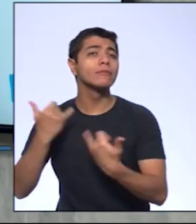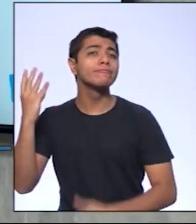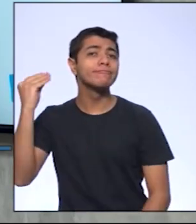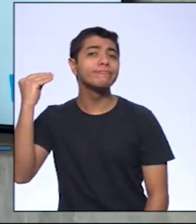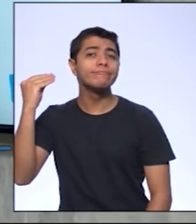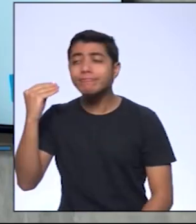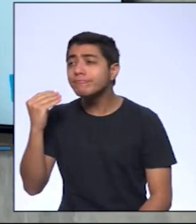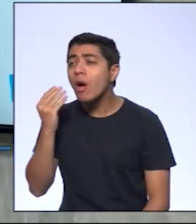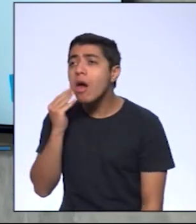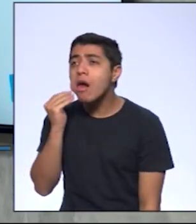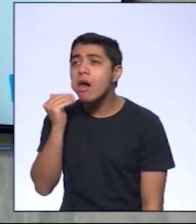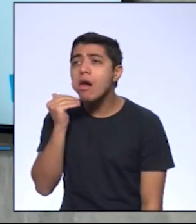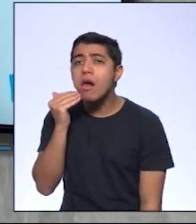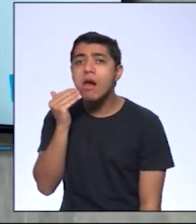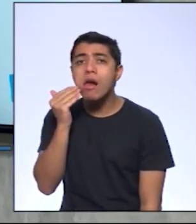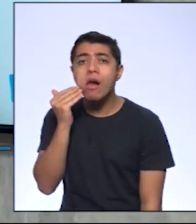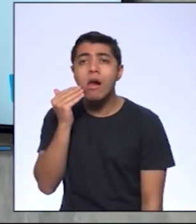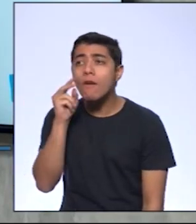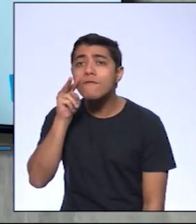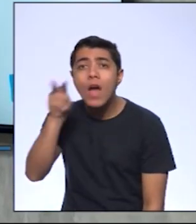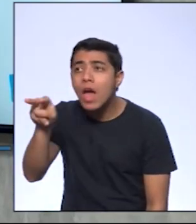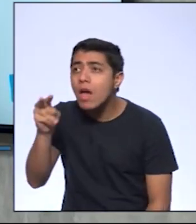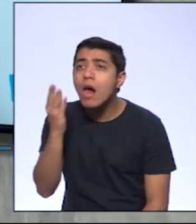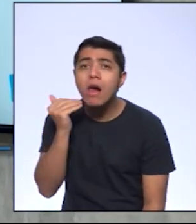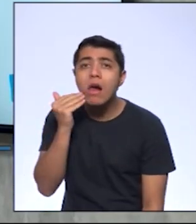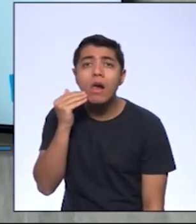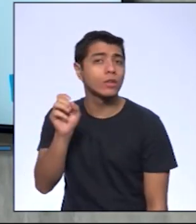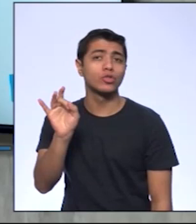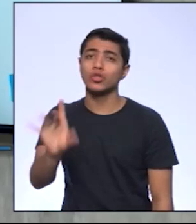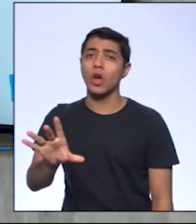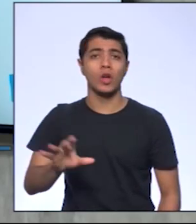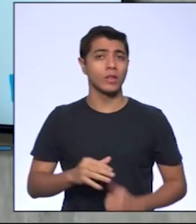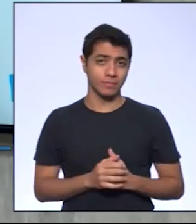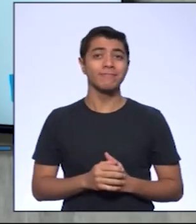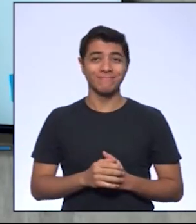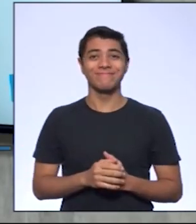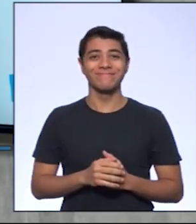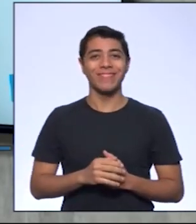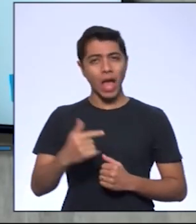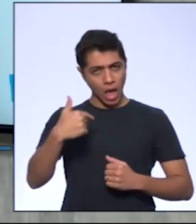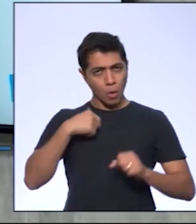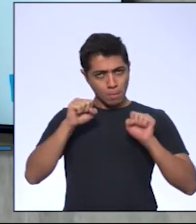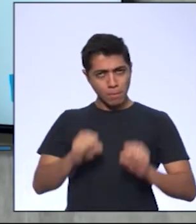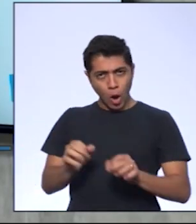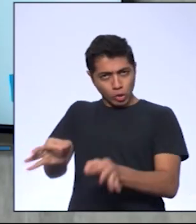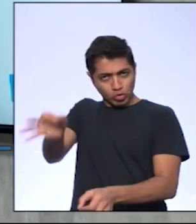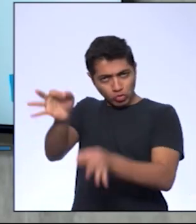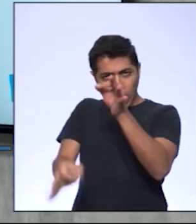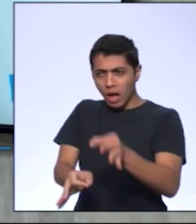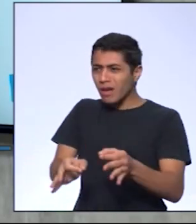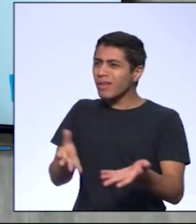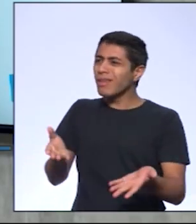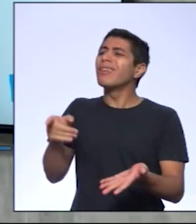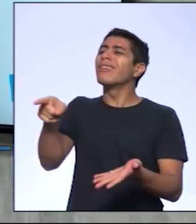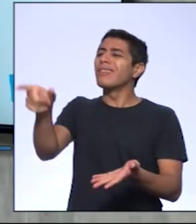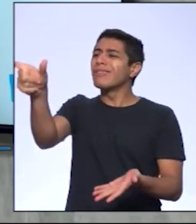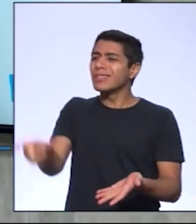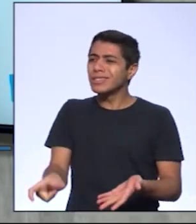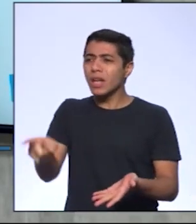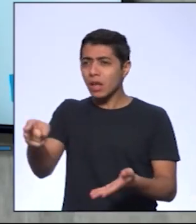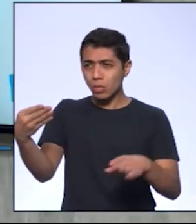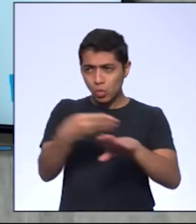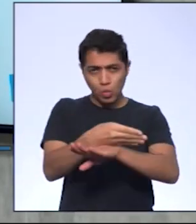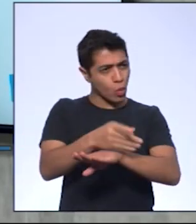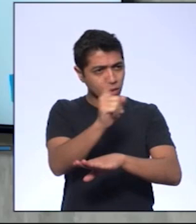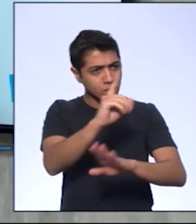nós não temos acesso à regra. E eu não posso pré-julgar o outro que não teve acesso à regra por não ter.